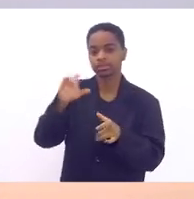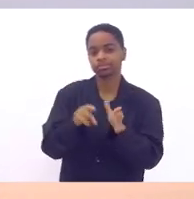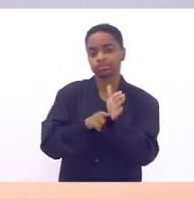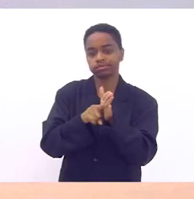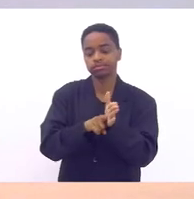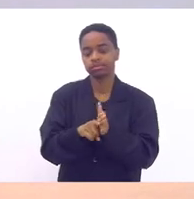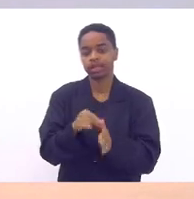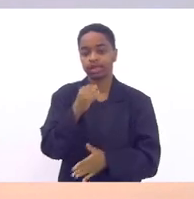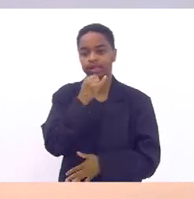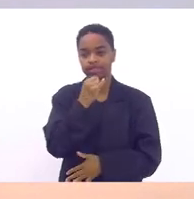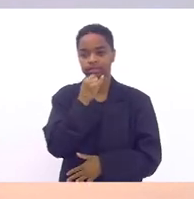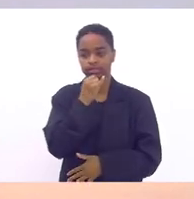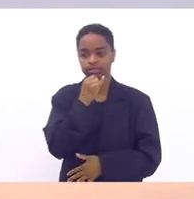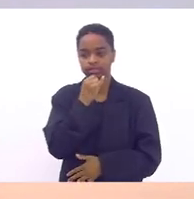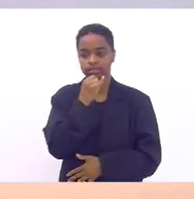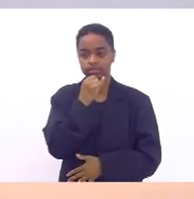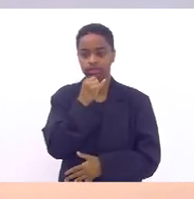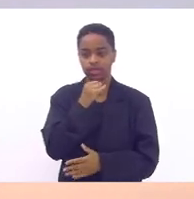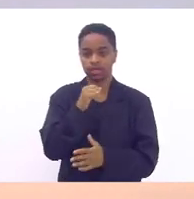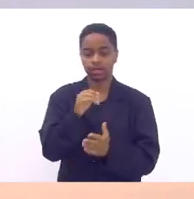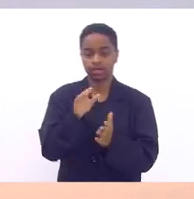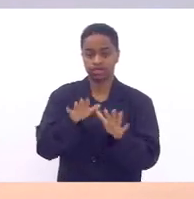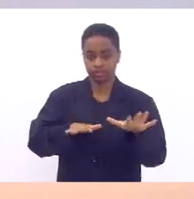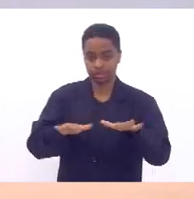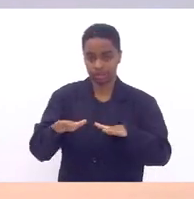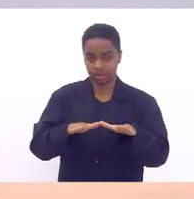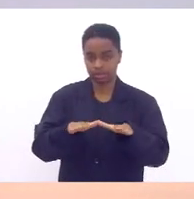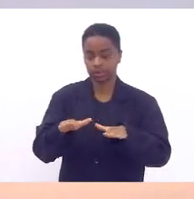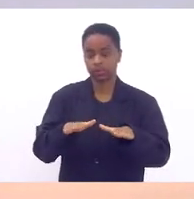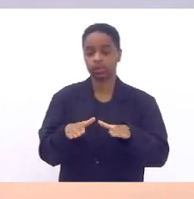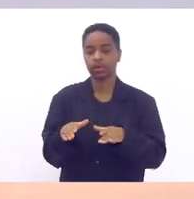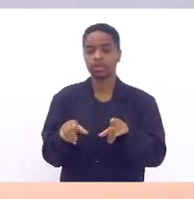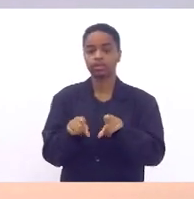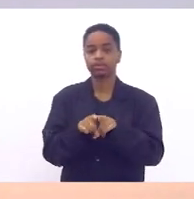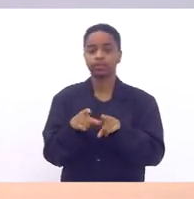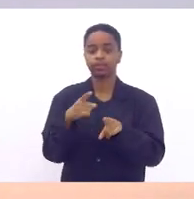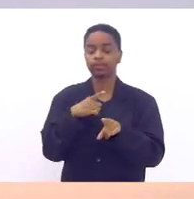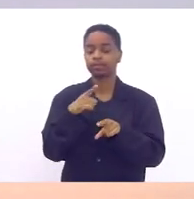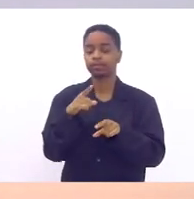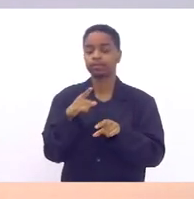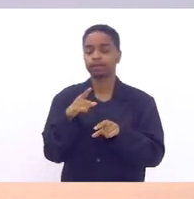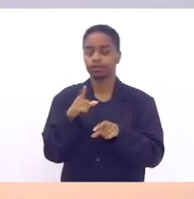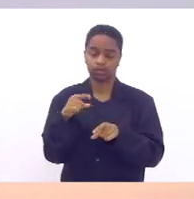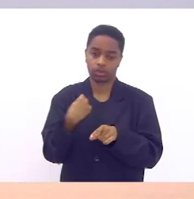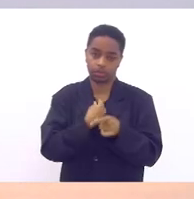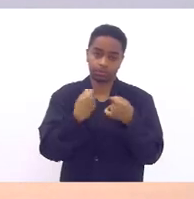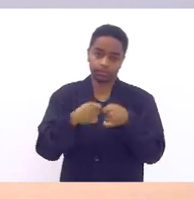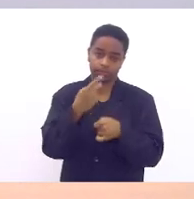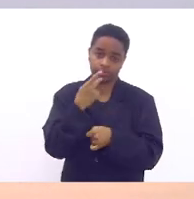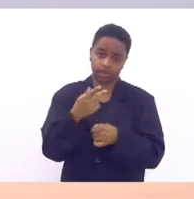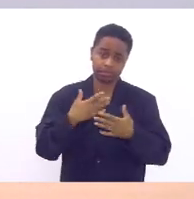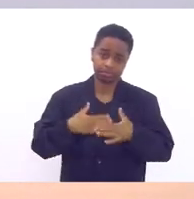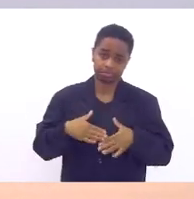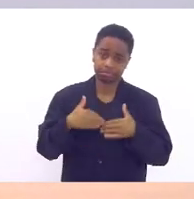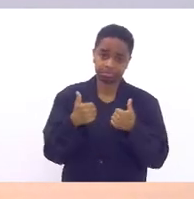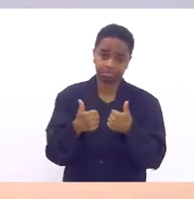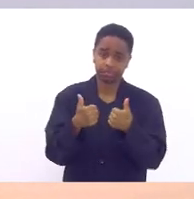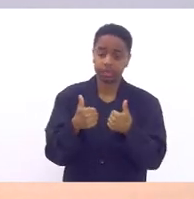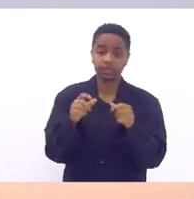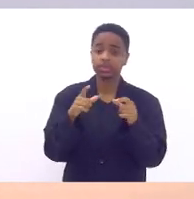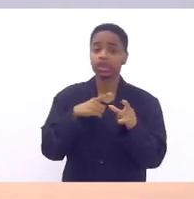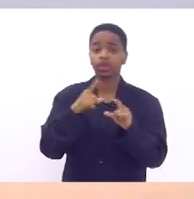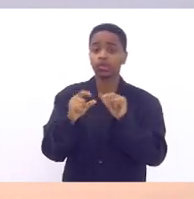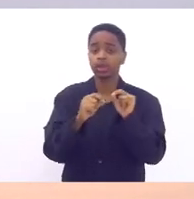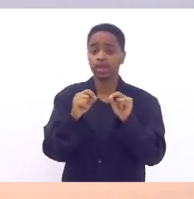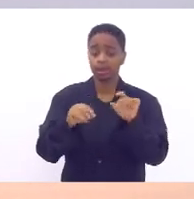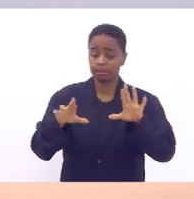é o exemplo de já caré Paguá a questão e nós temos que dizer isso com tranquilidade a questão da milícia